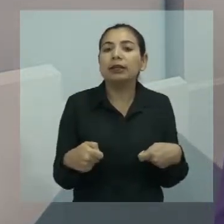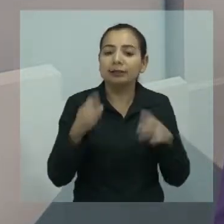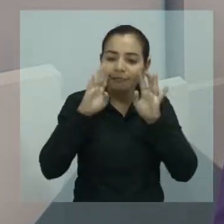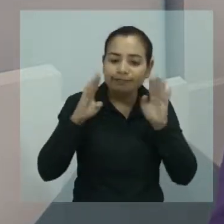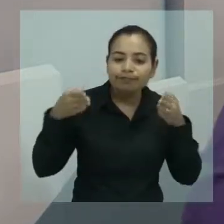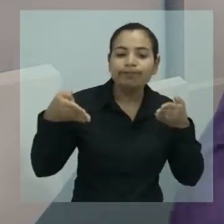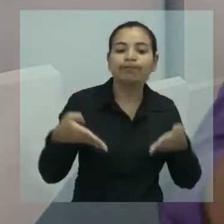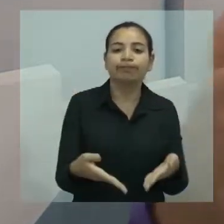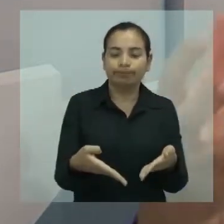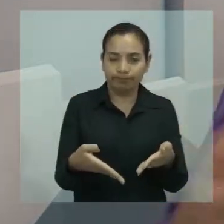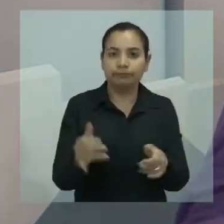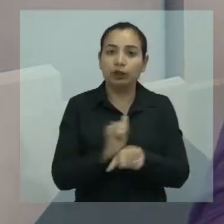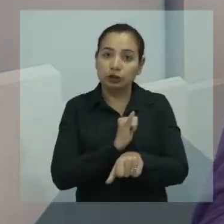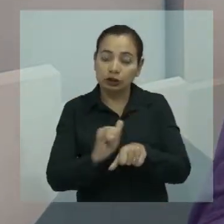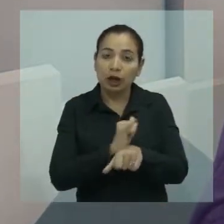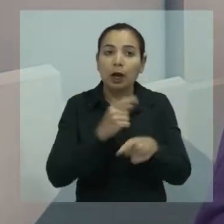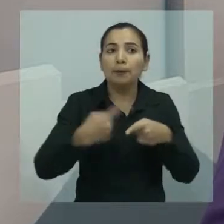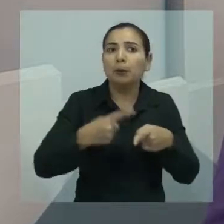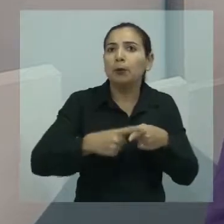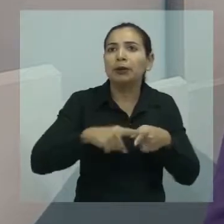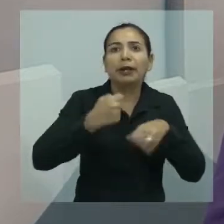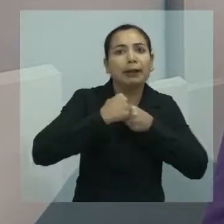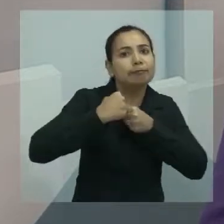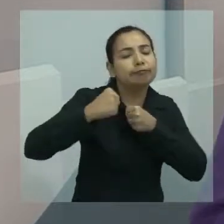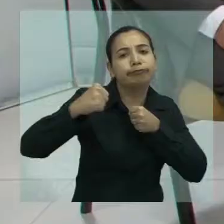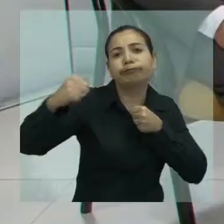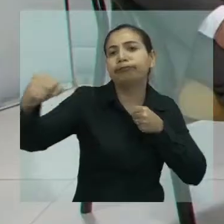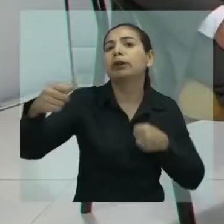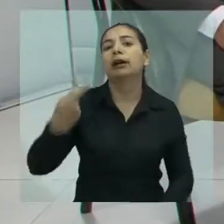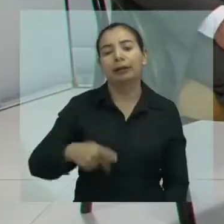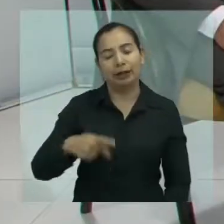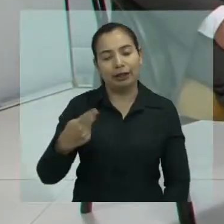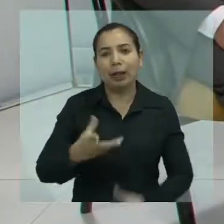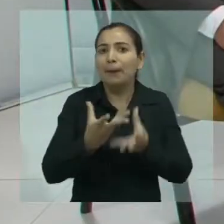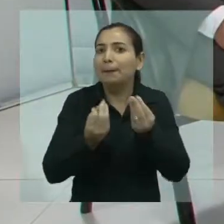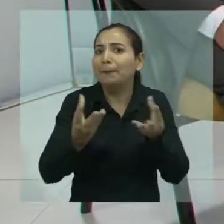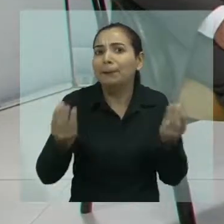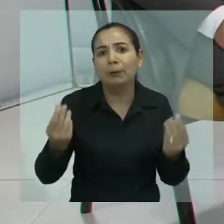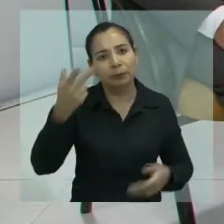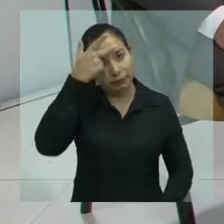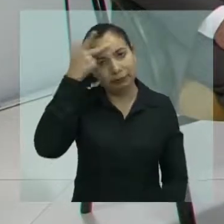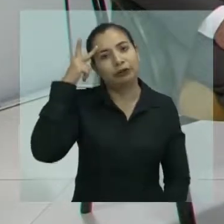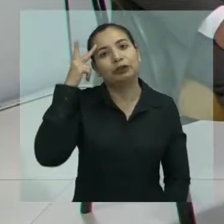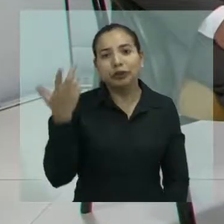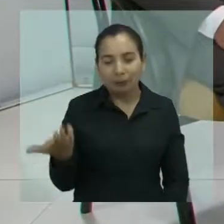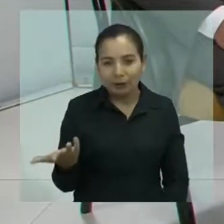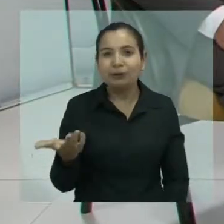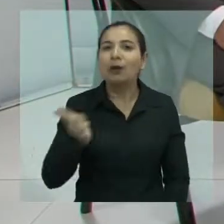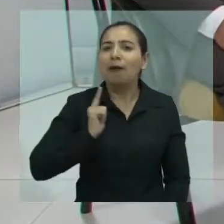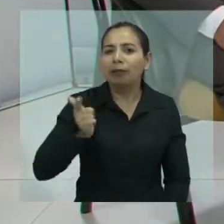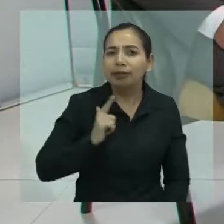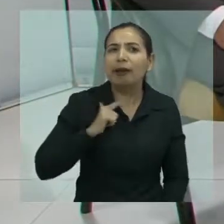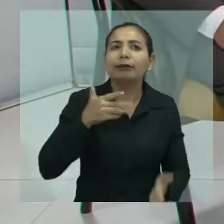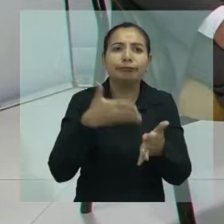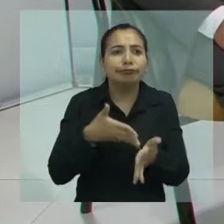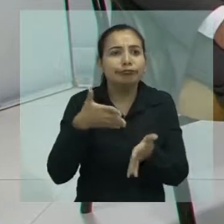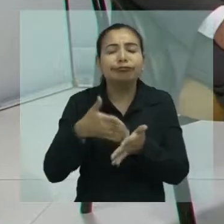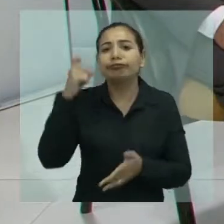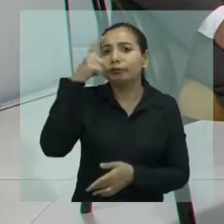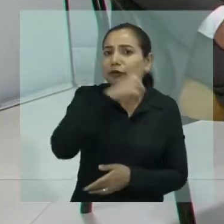gente tem uma percepção que a capital precisa de uma atenção mais específica pelo seu tamanho, pela sua